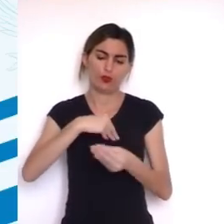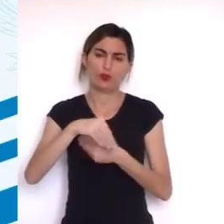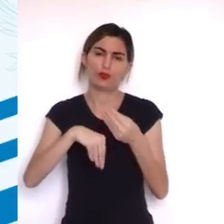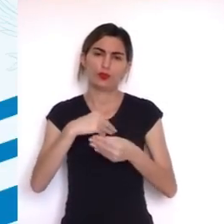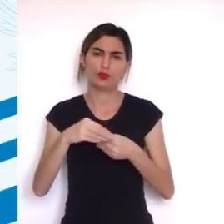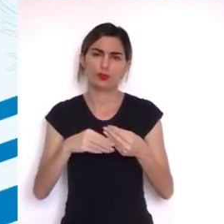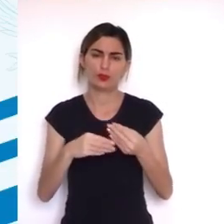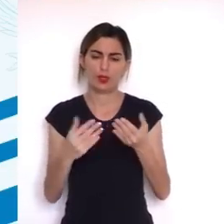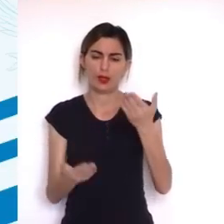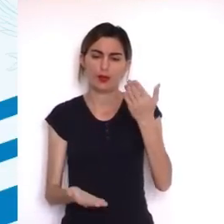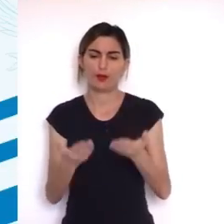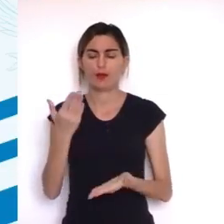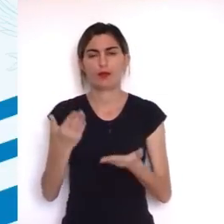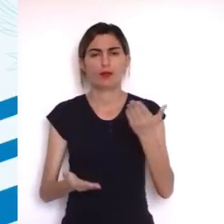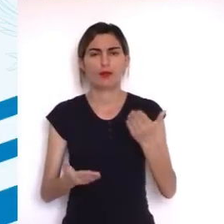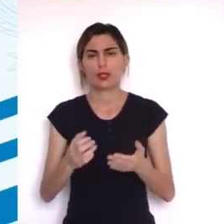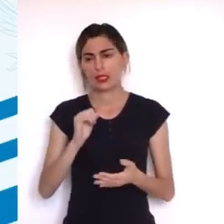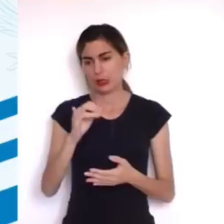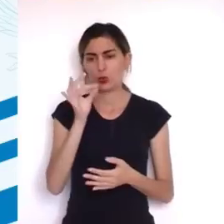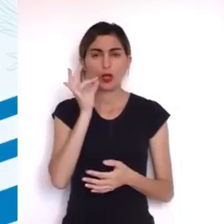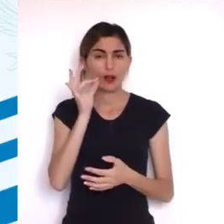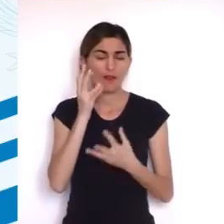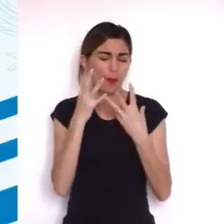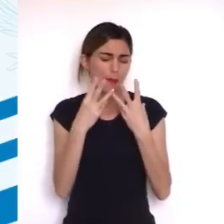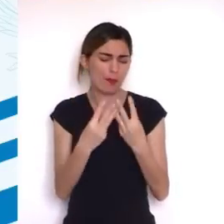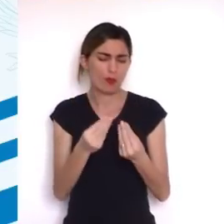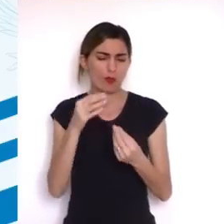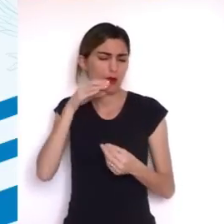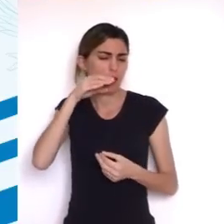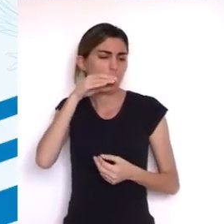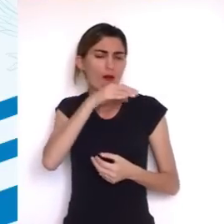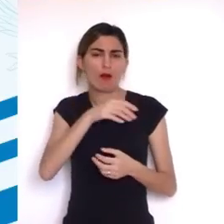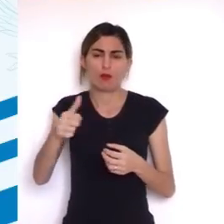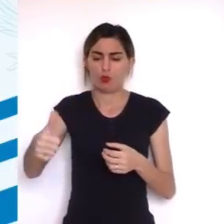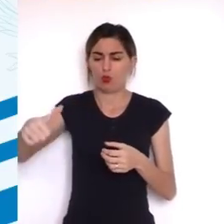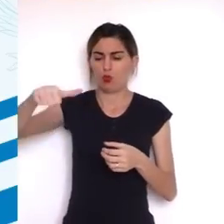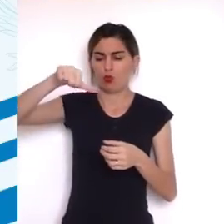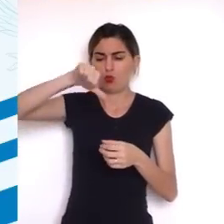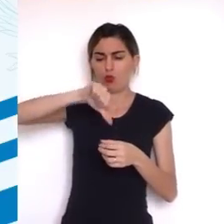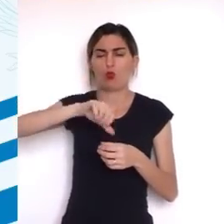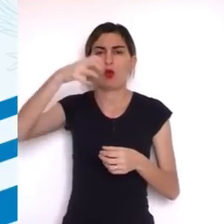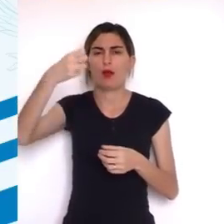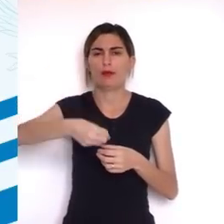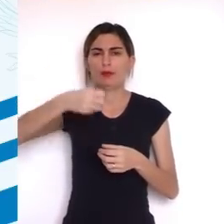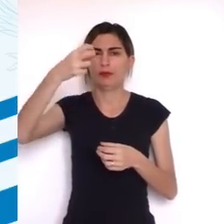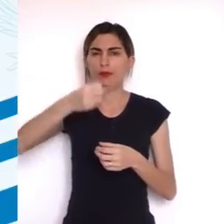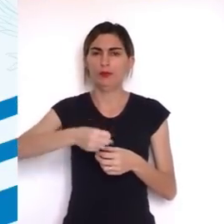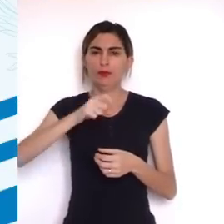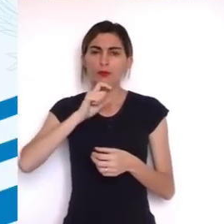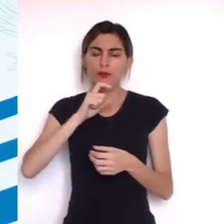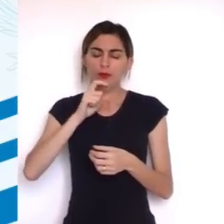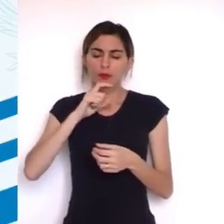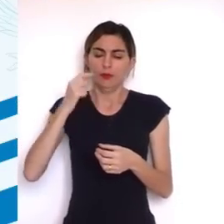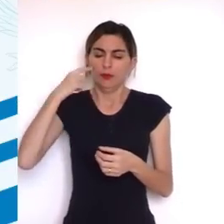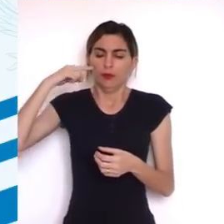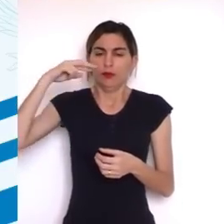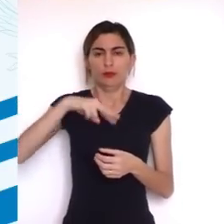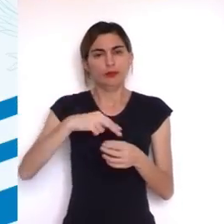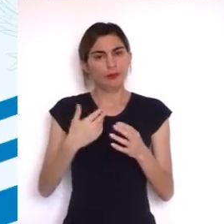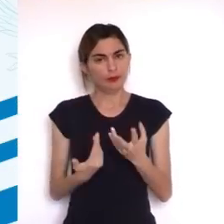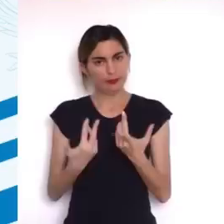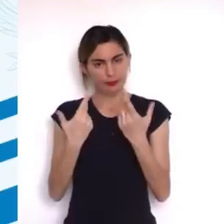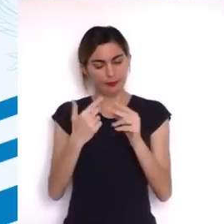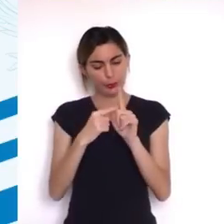vão entrar em um equilíbrio. Então, se o café está muito quente, botou ali um pouquinho de leite, veja aí que